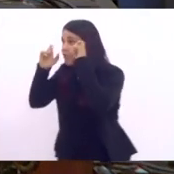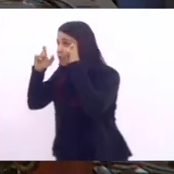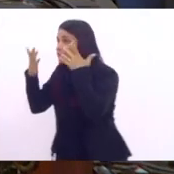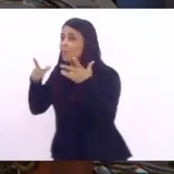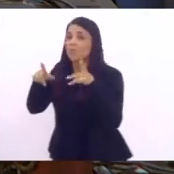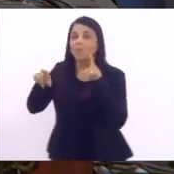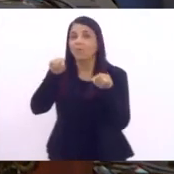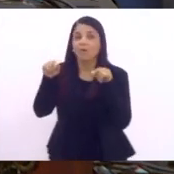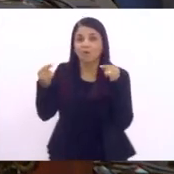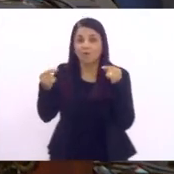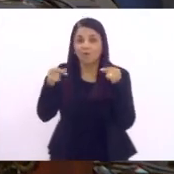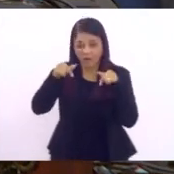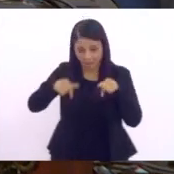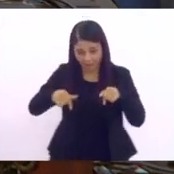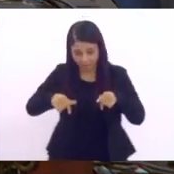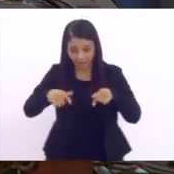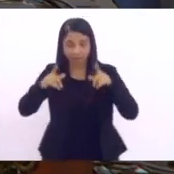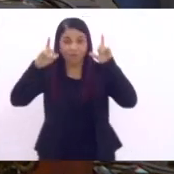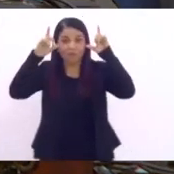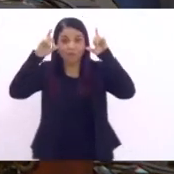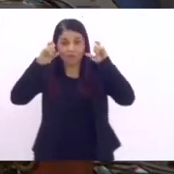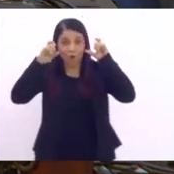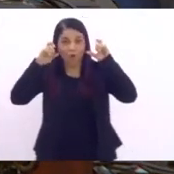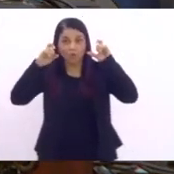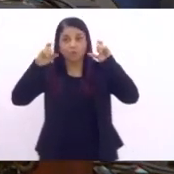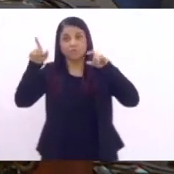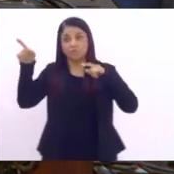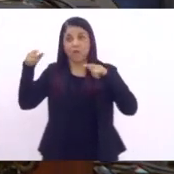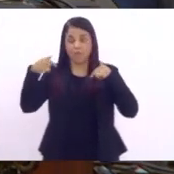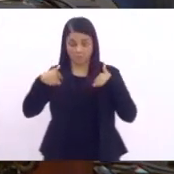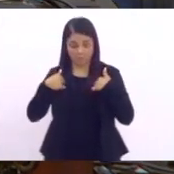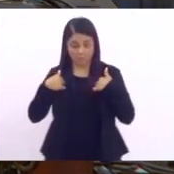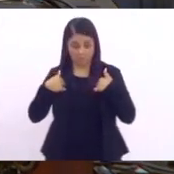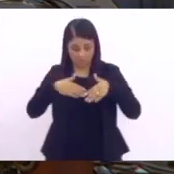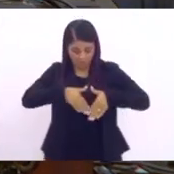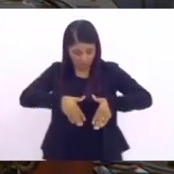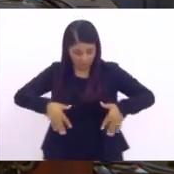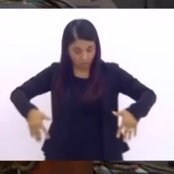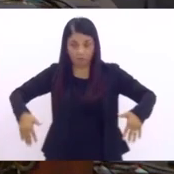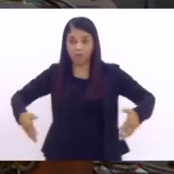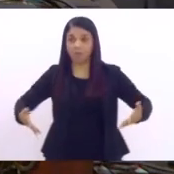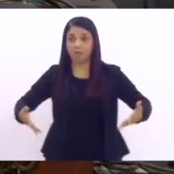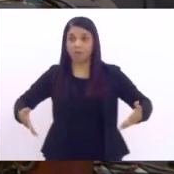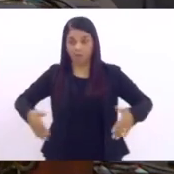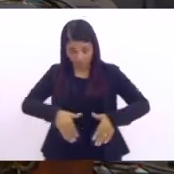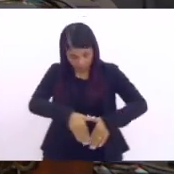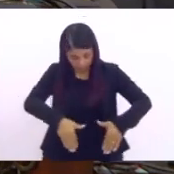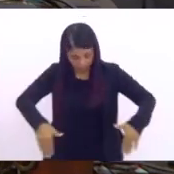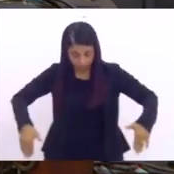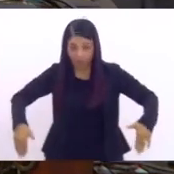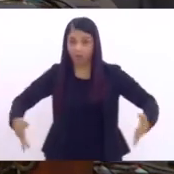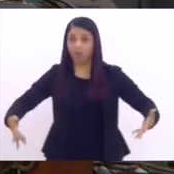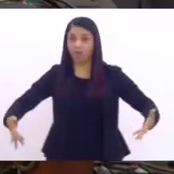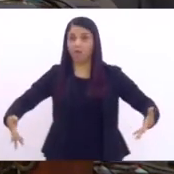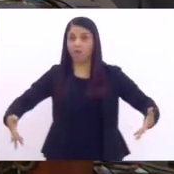mundo. Vai pegar o deputado Bruno e eu. Aqui, ó. Ó. Exatamente. Virado depois, pra